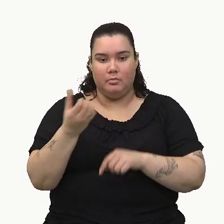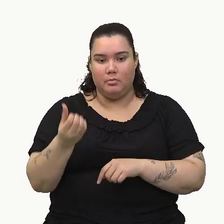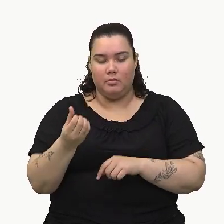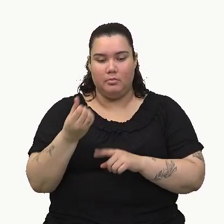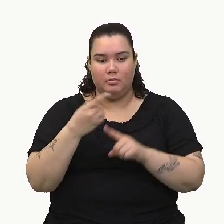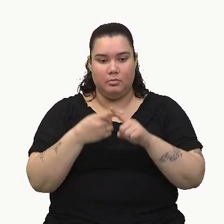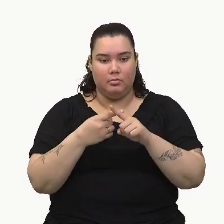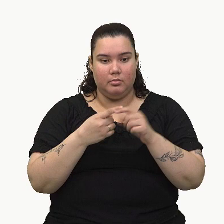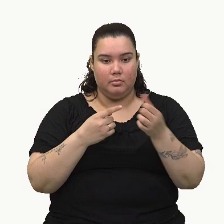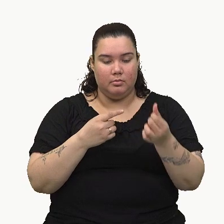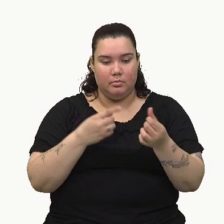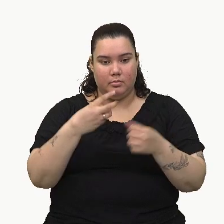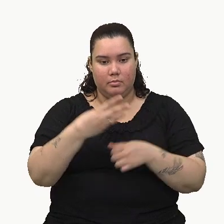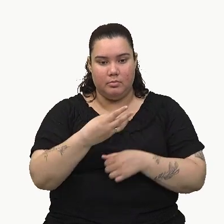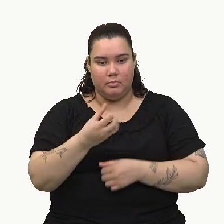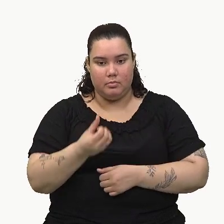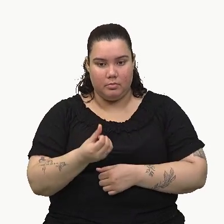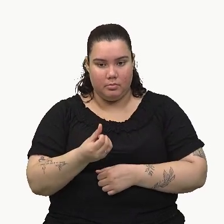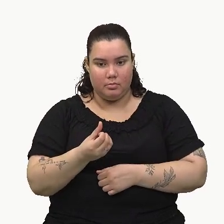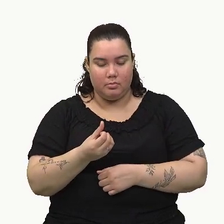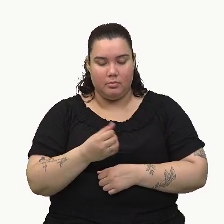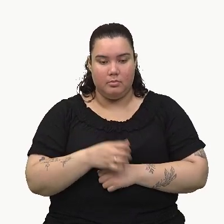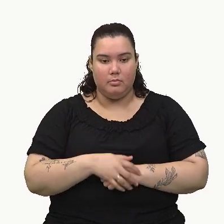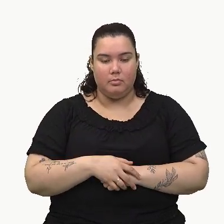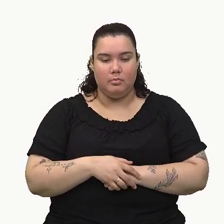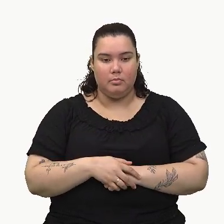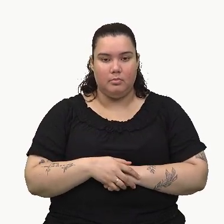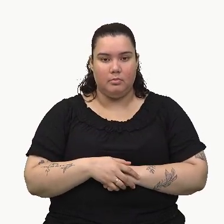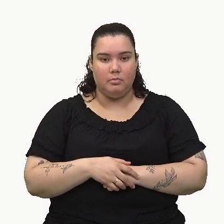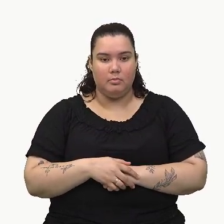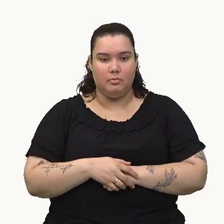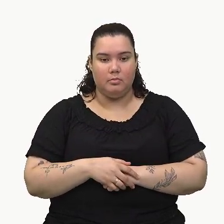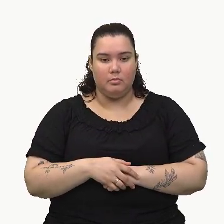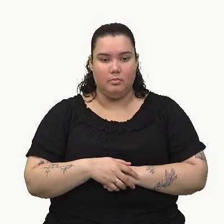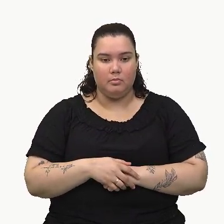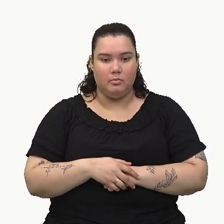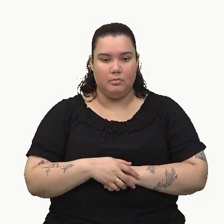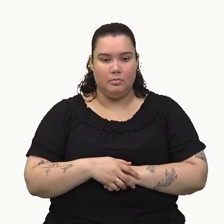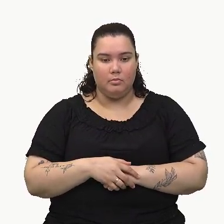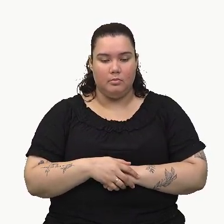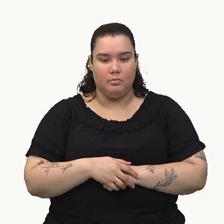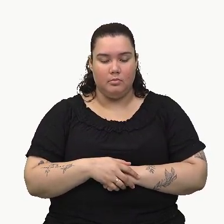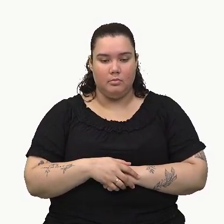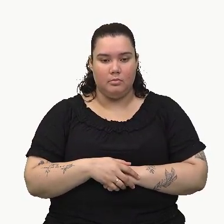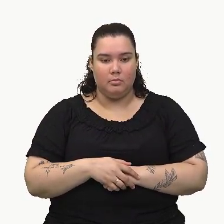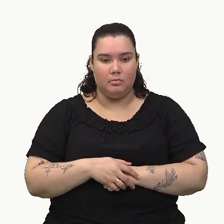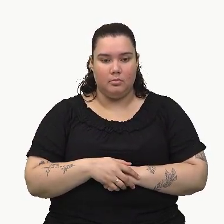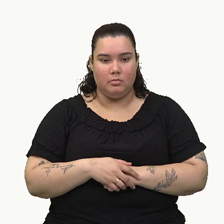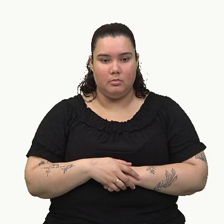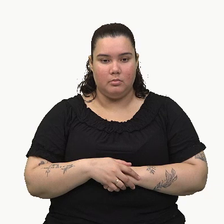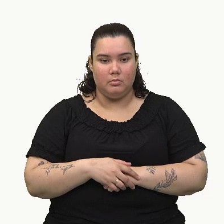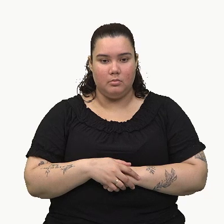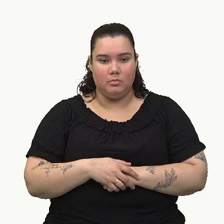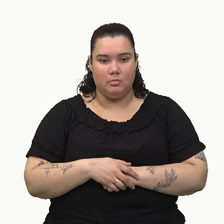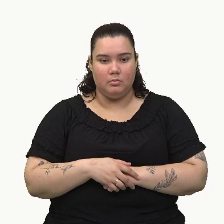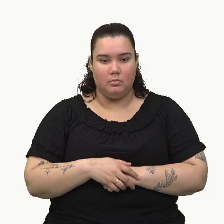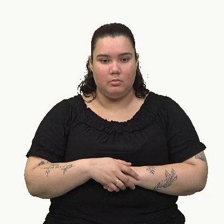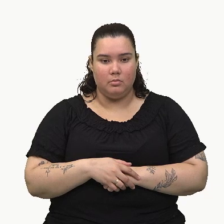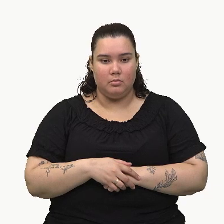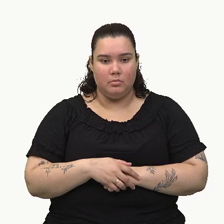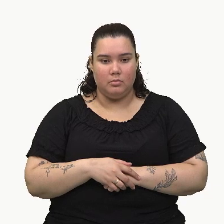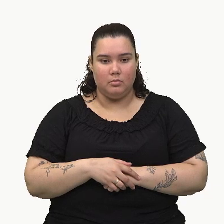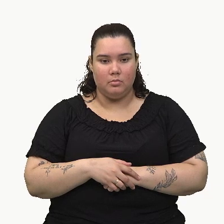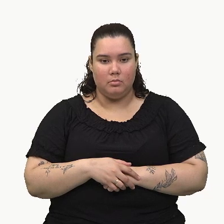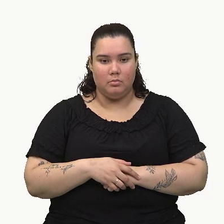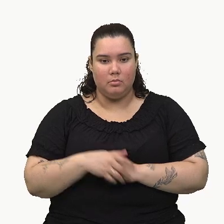vezes 6, 36. Ok? Só uma coisinha aqui que eu copiei errado. Não é mais